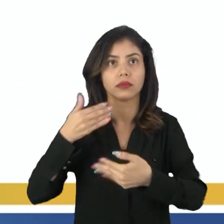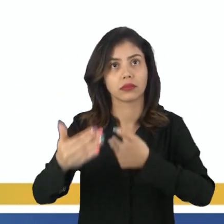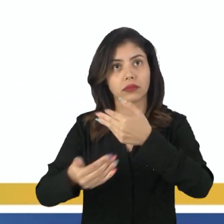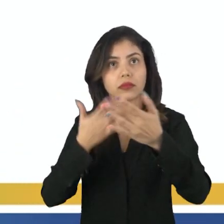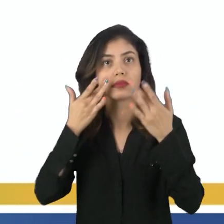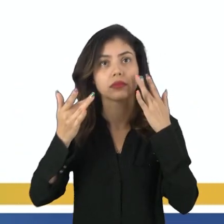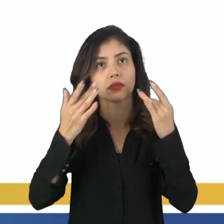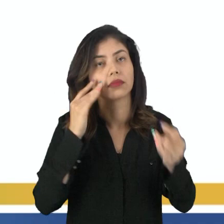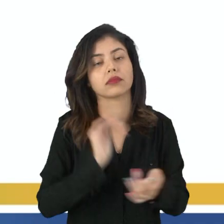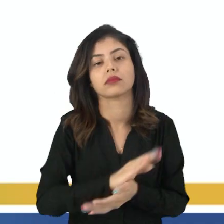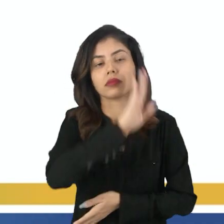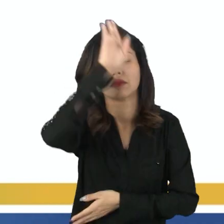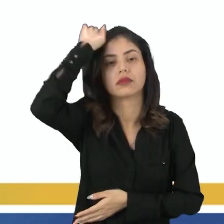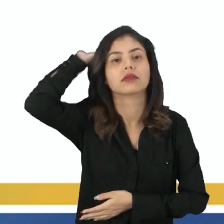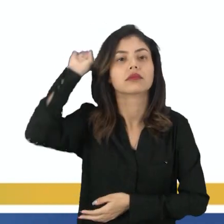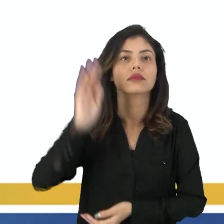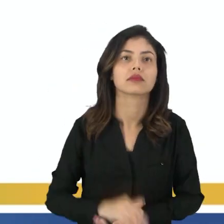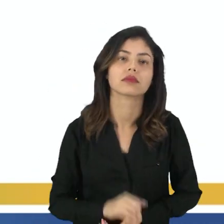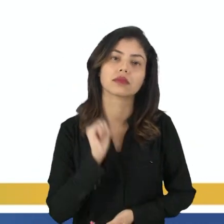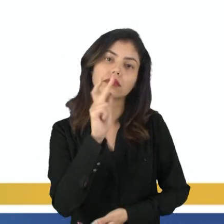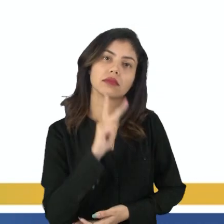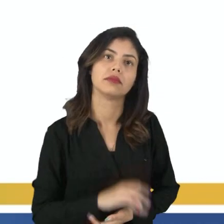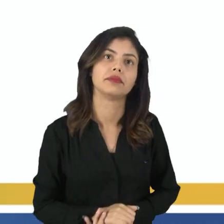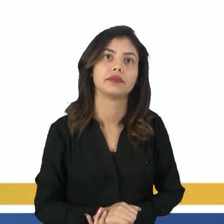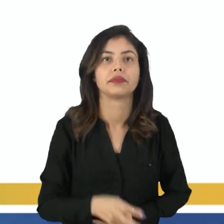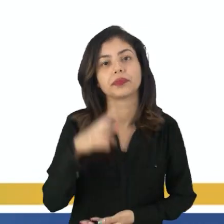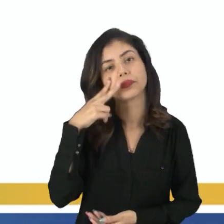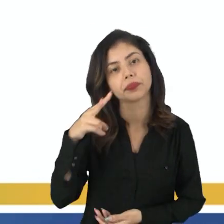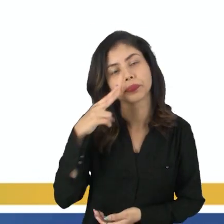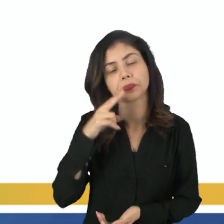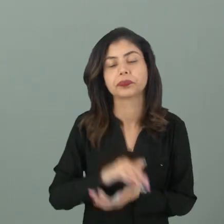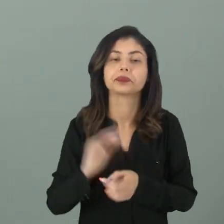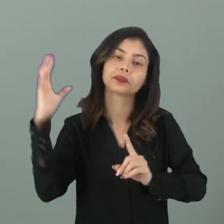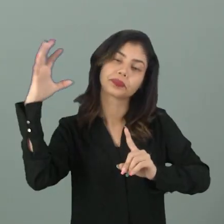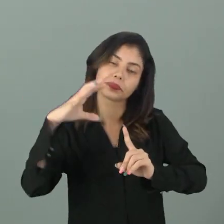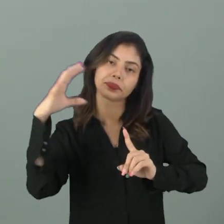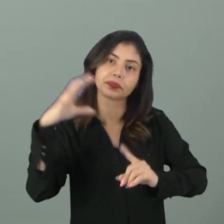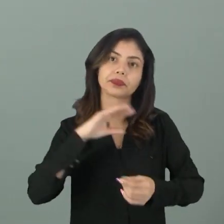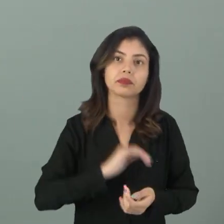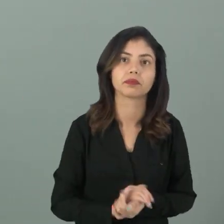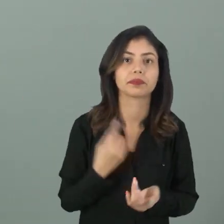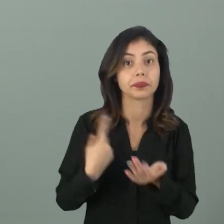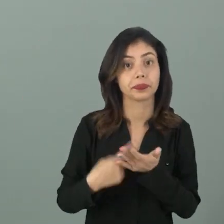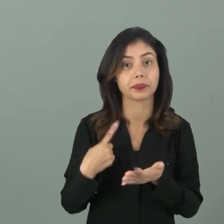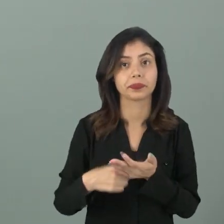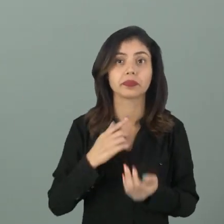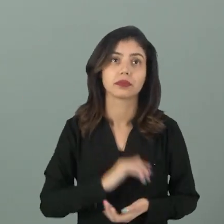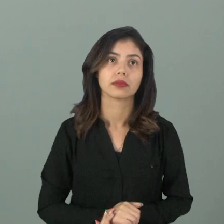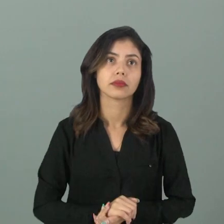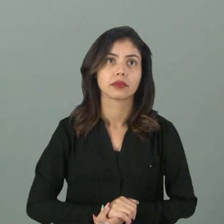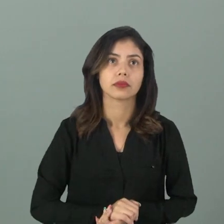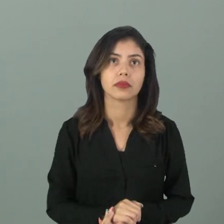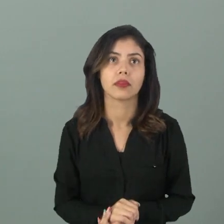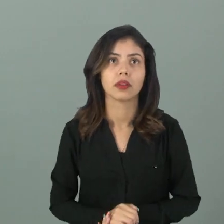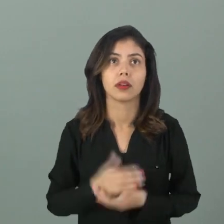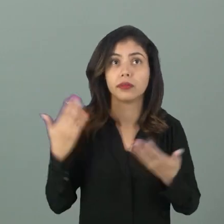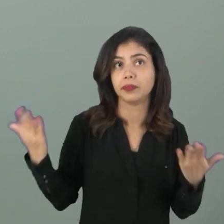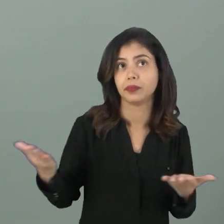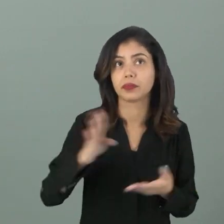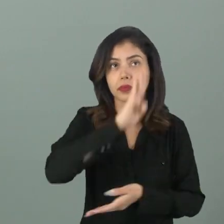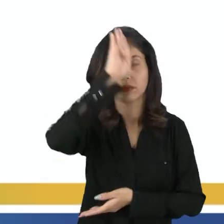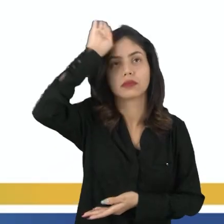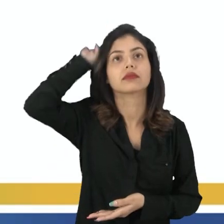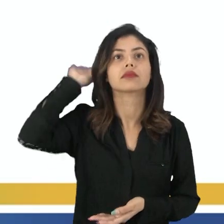da arte teatral romana, certo? Então a gente vê aí essa influência bem marcante, né? Bem, entretanto,